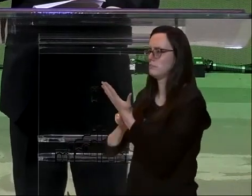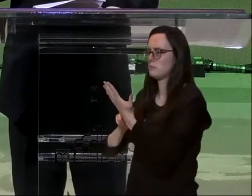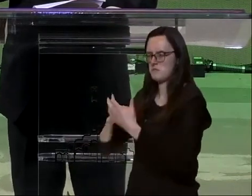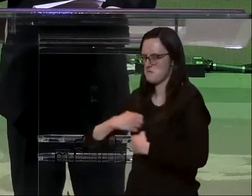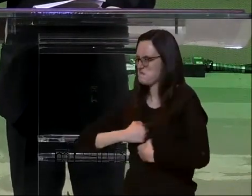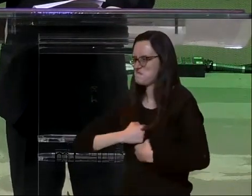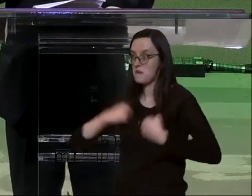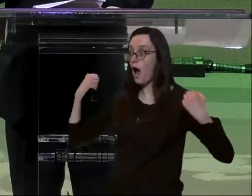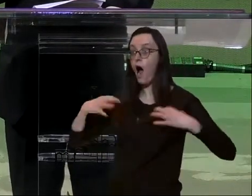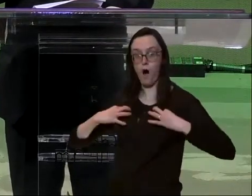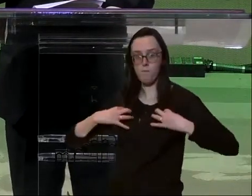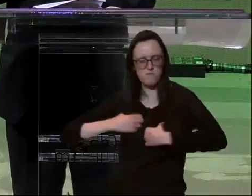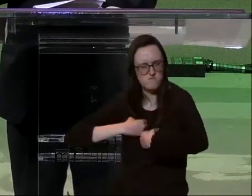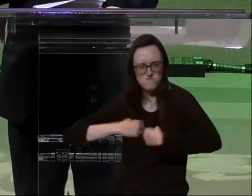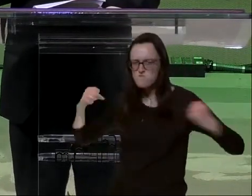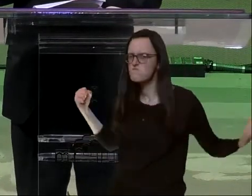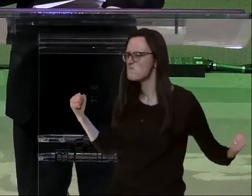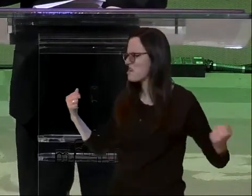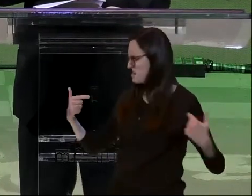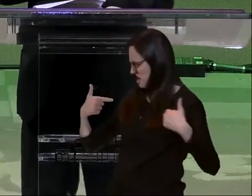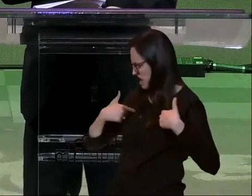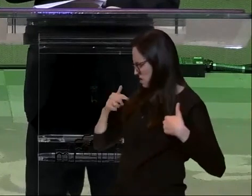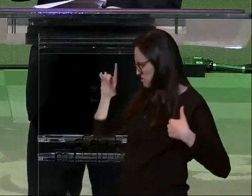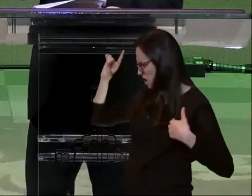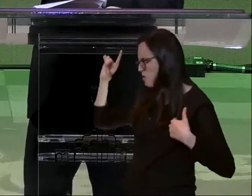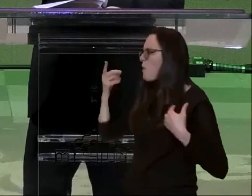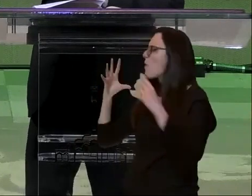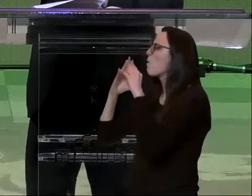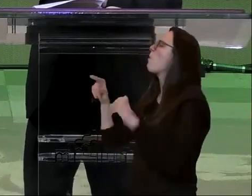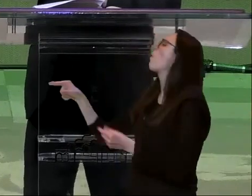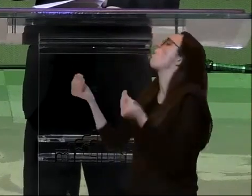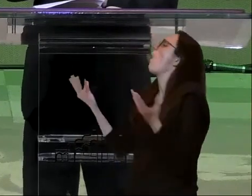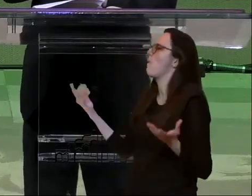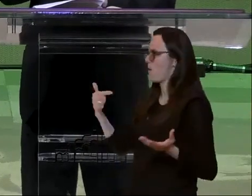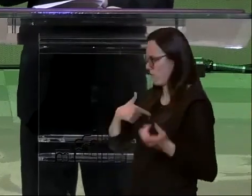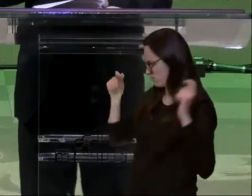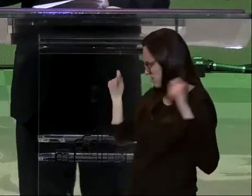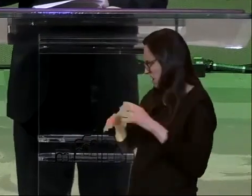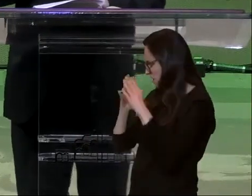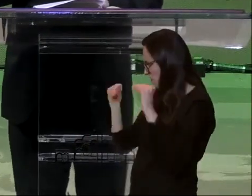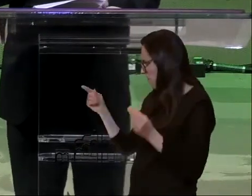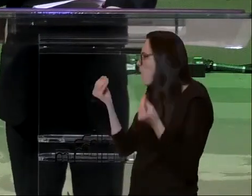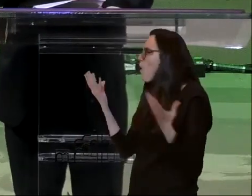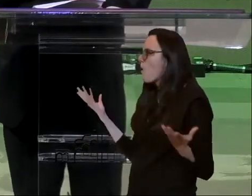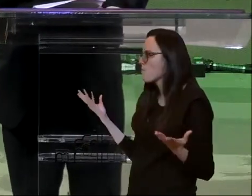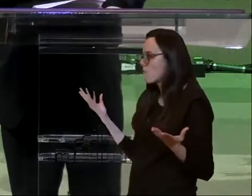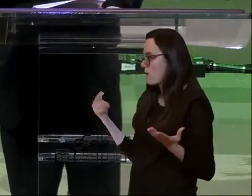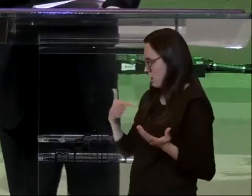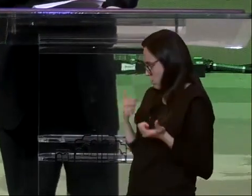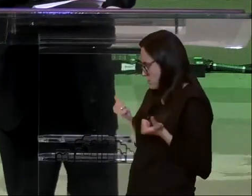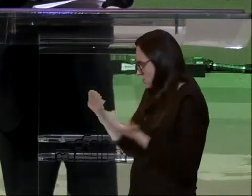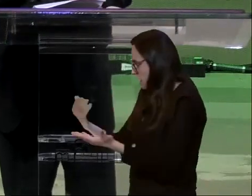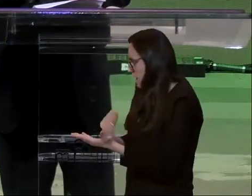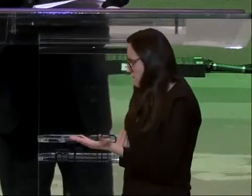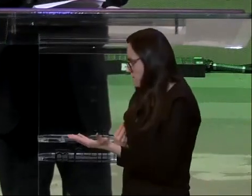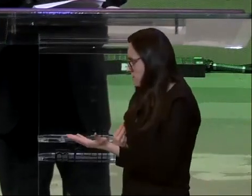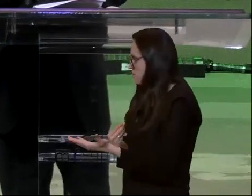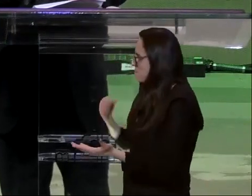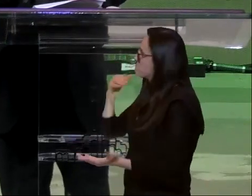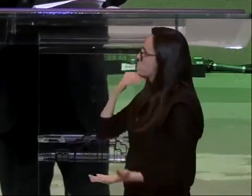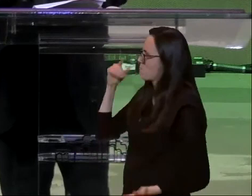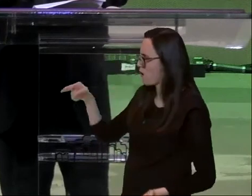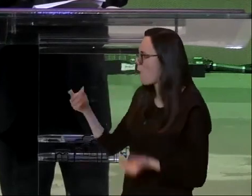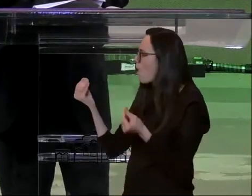suas vestes e disse: acaso sou Deus, com poder de tirar a vida ou dá-la? Para que